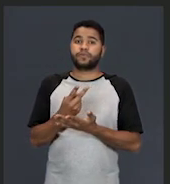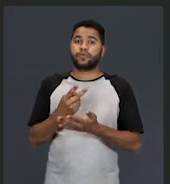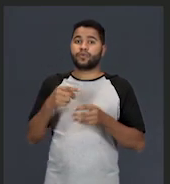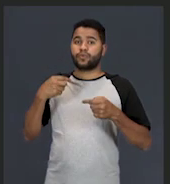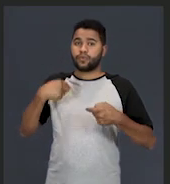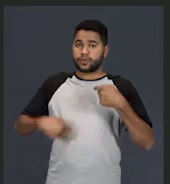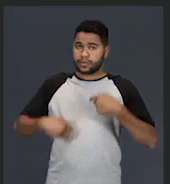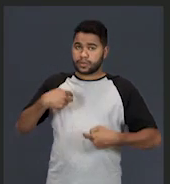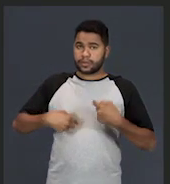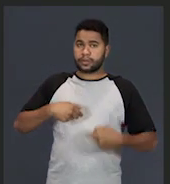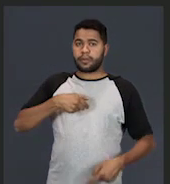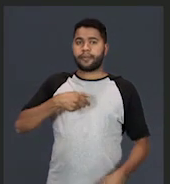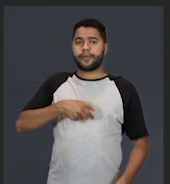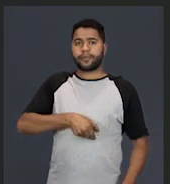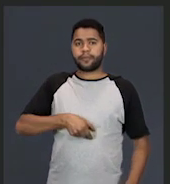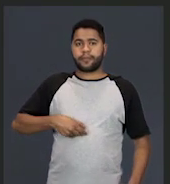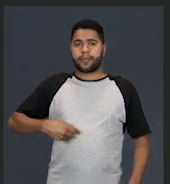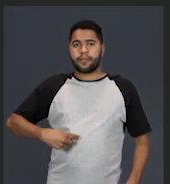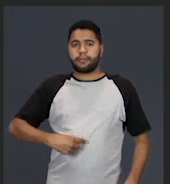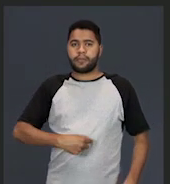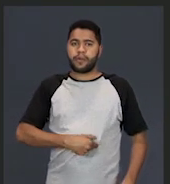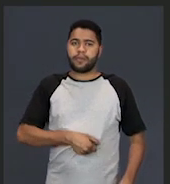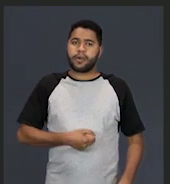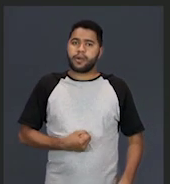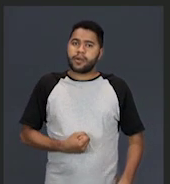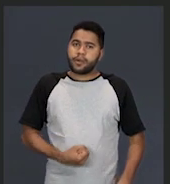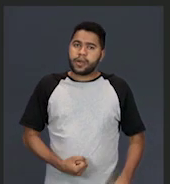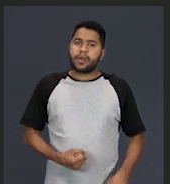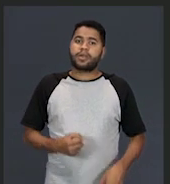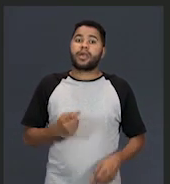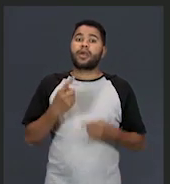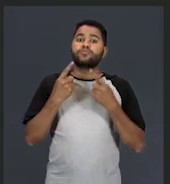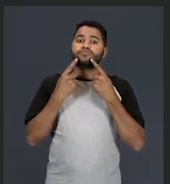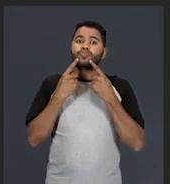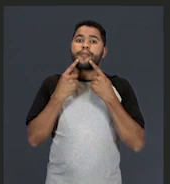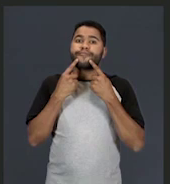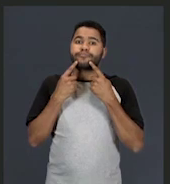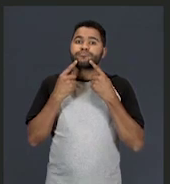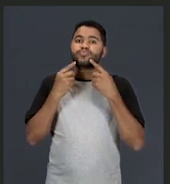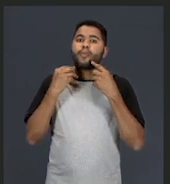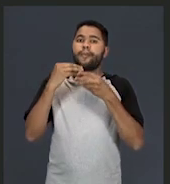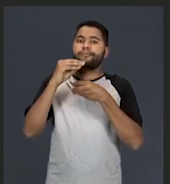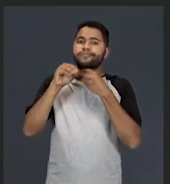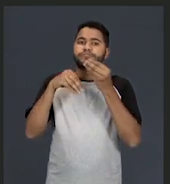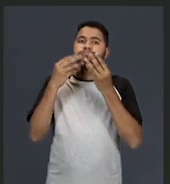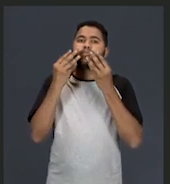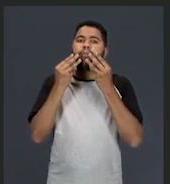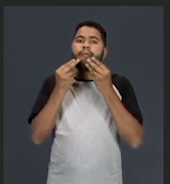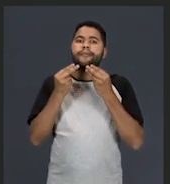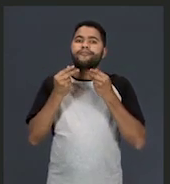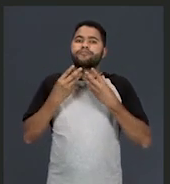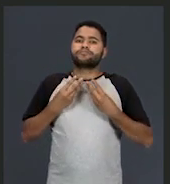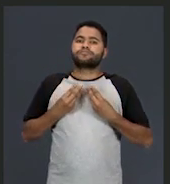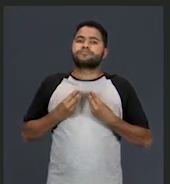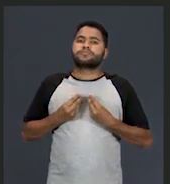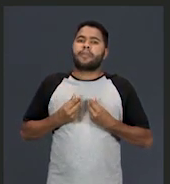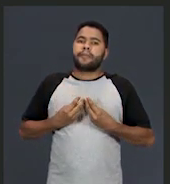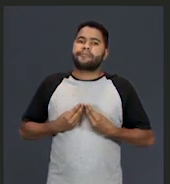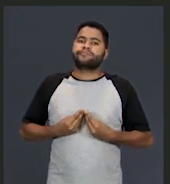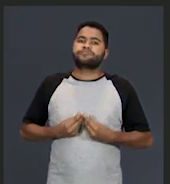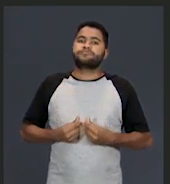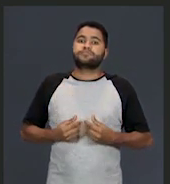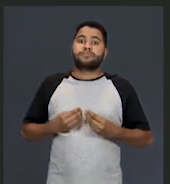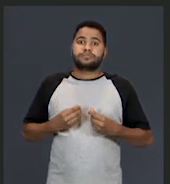digestório e consiste no processamento e na transformação de substâncias grandes